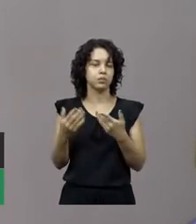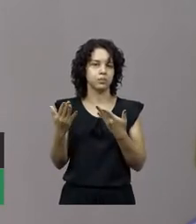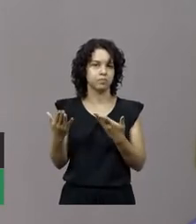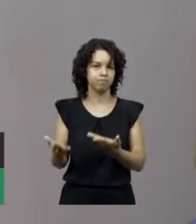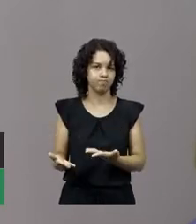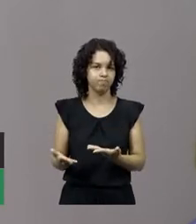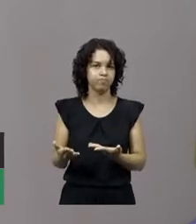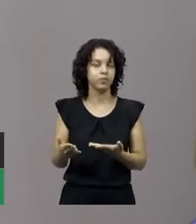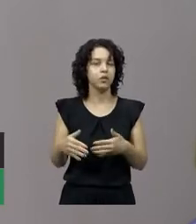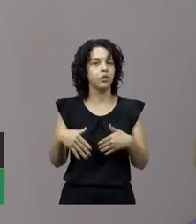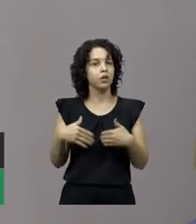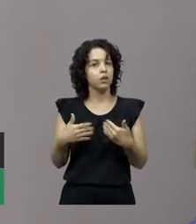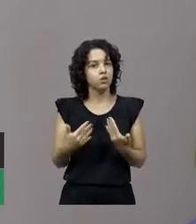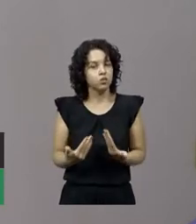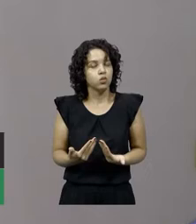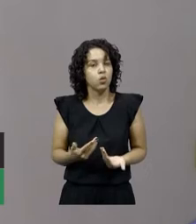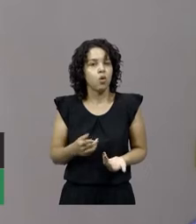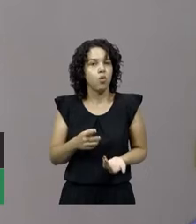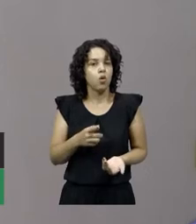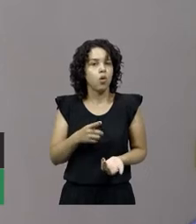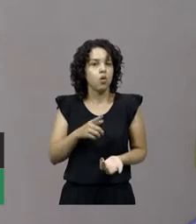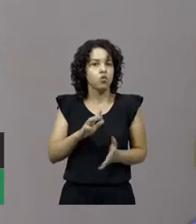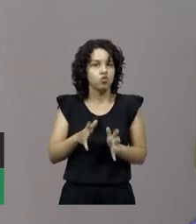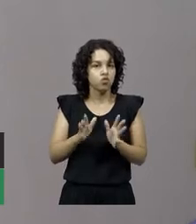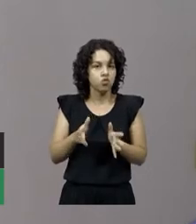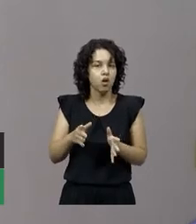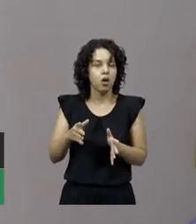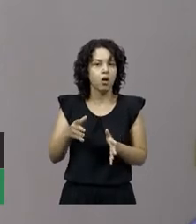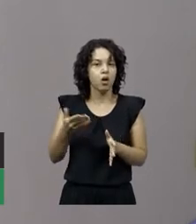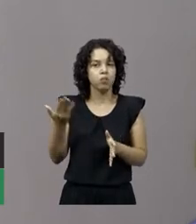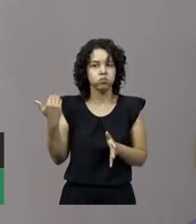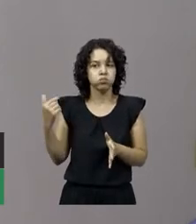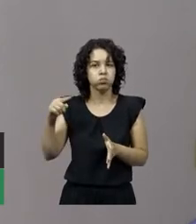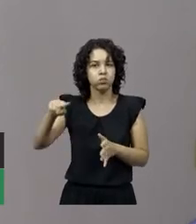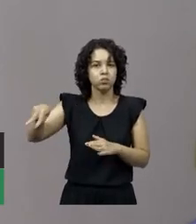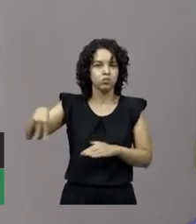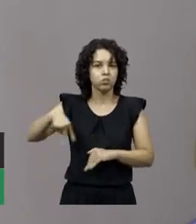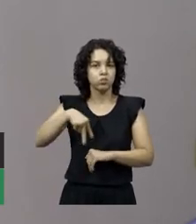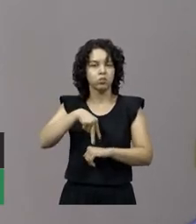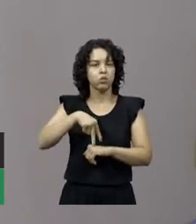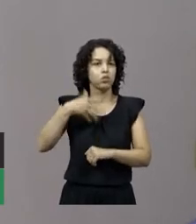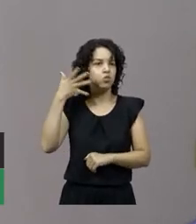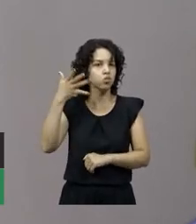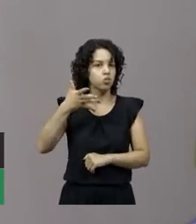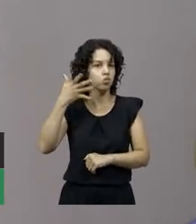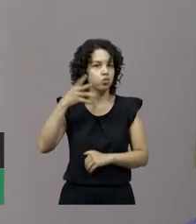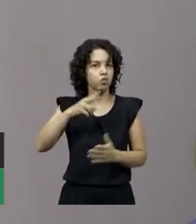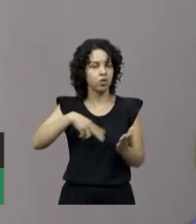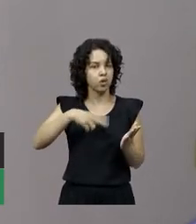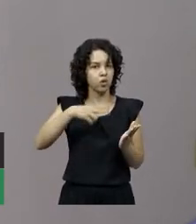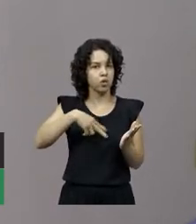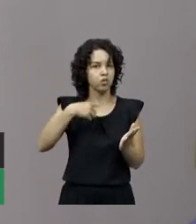Então, ainda há pouco subiu aqui na tribuna, num discurso lido,